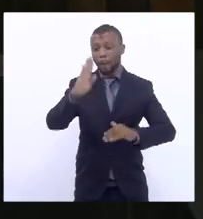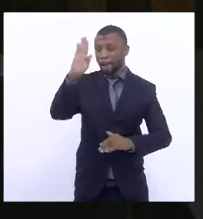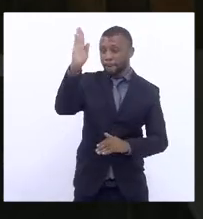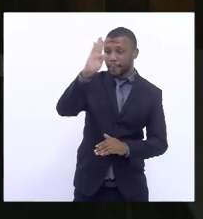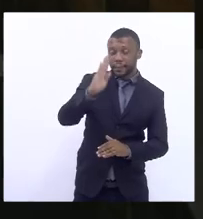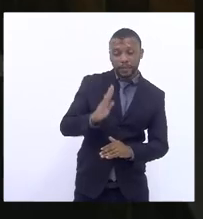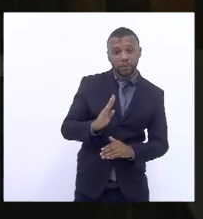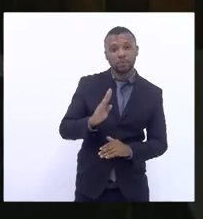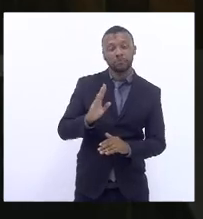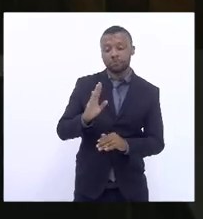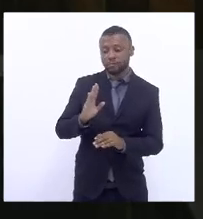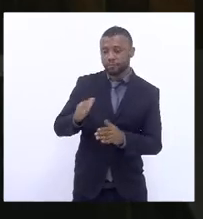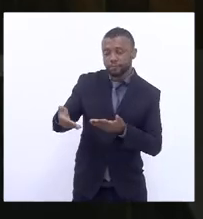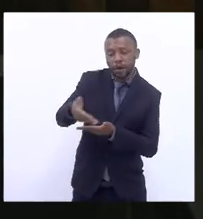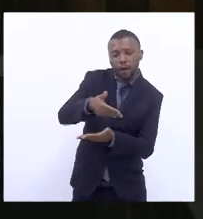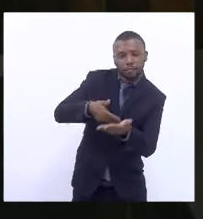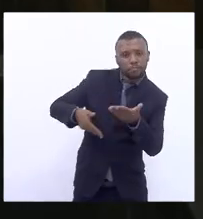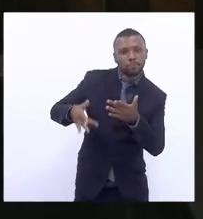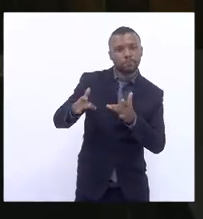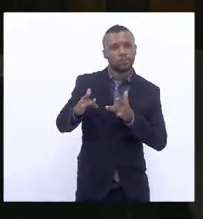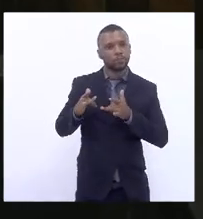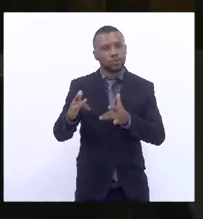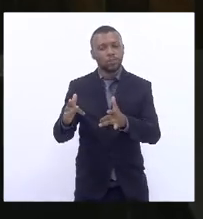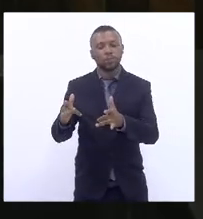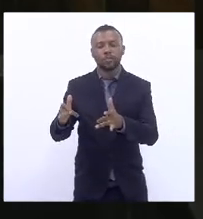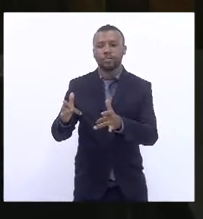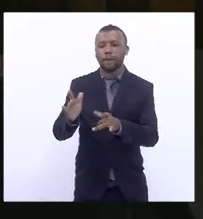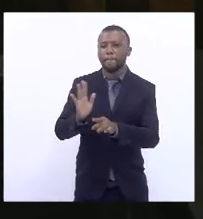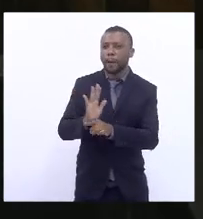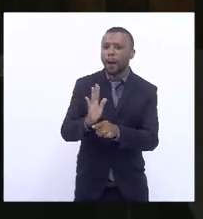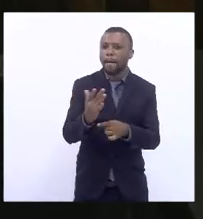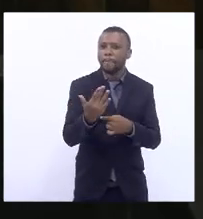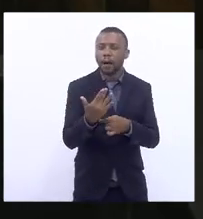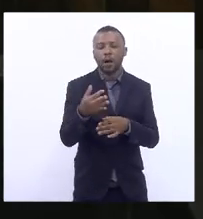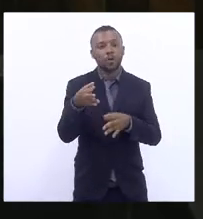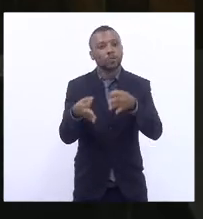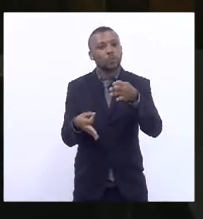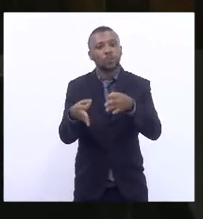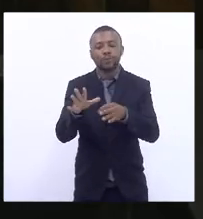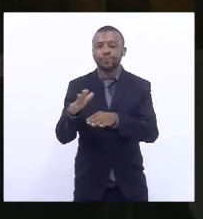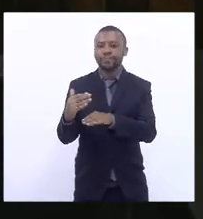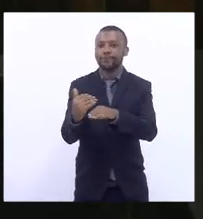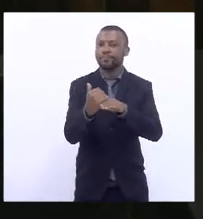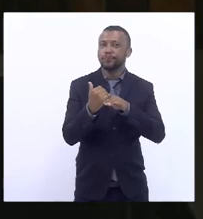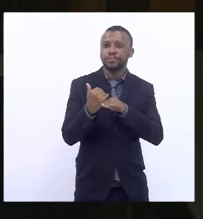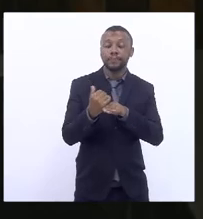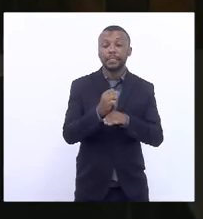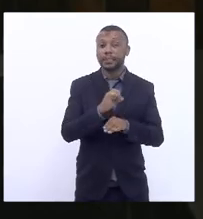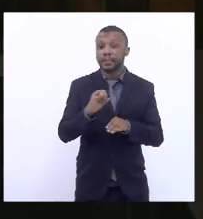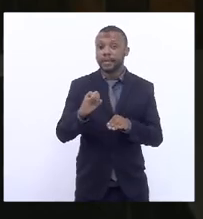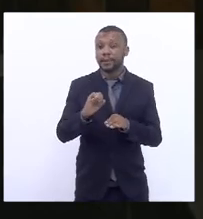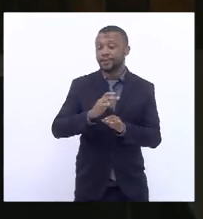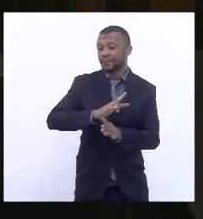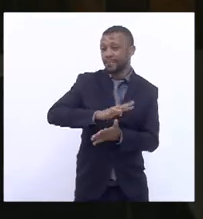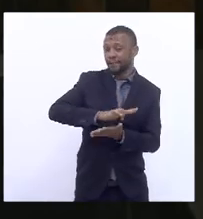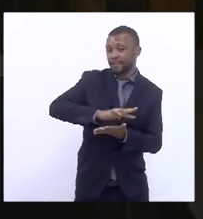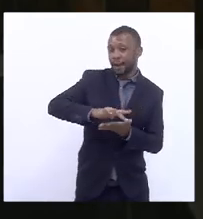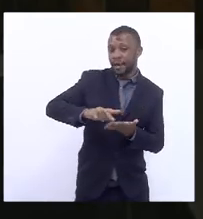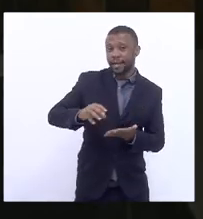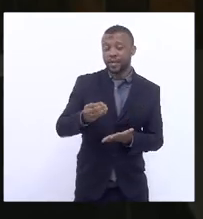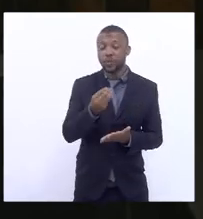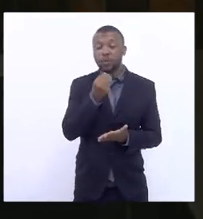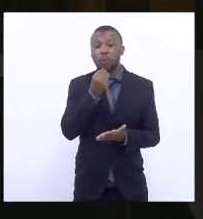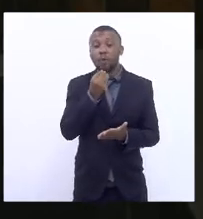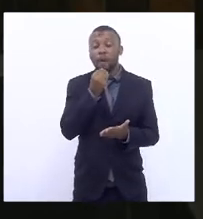fato, fraterno, justo, solidário, se muitas portas permanecem